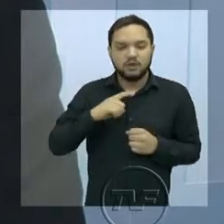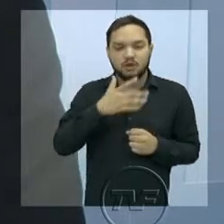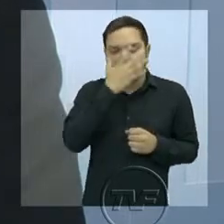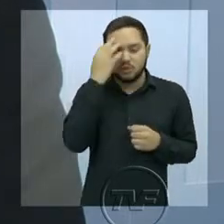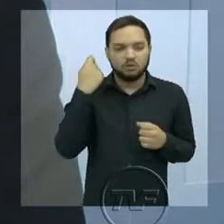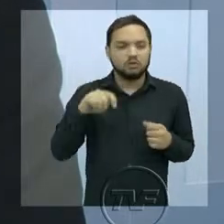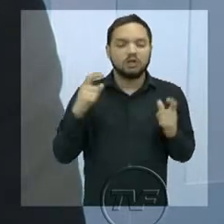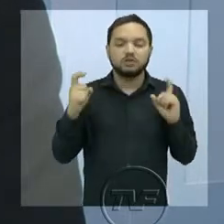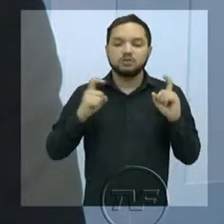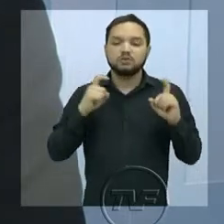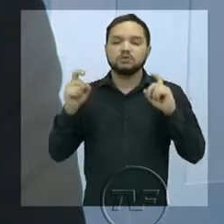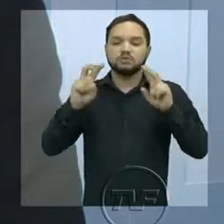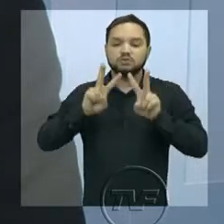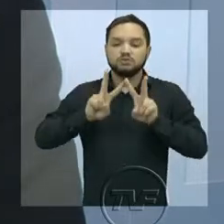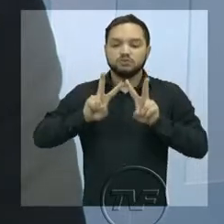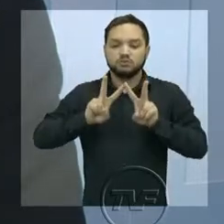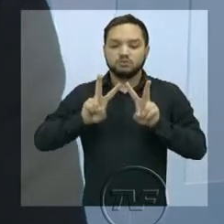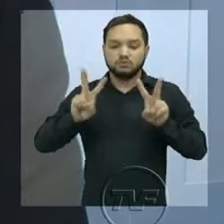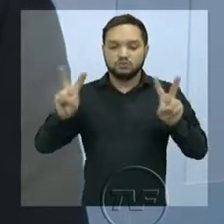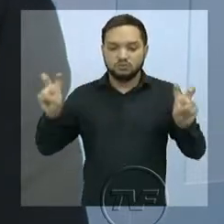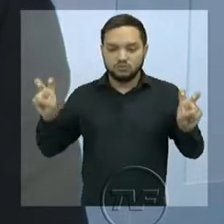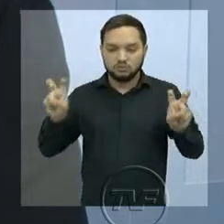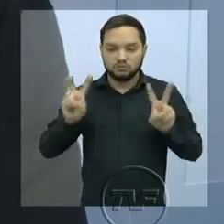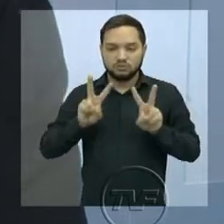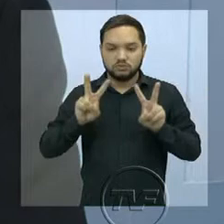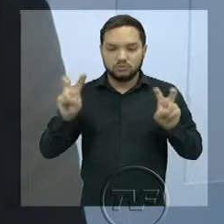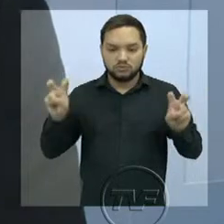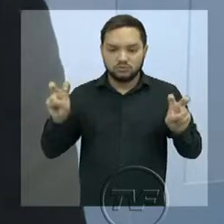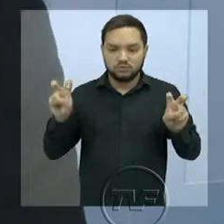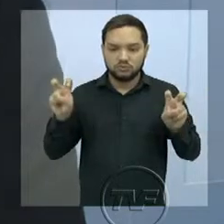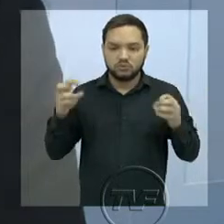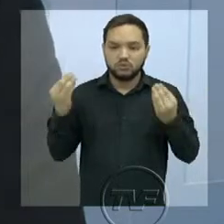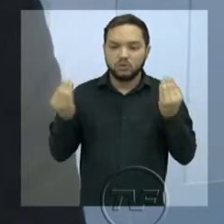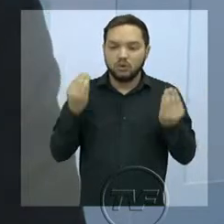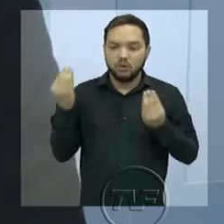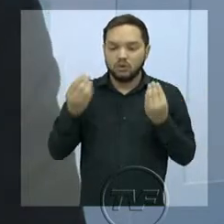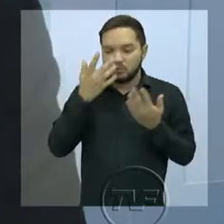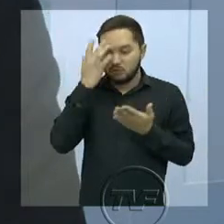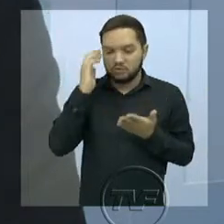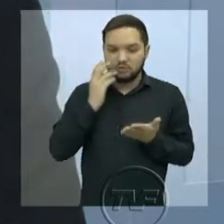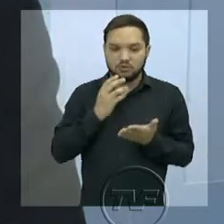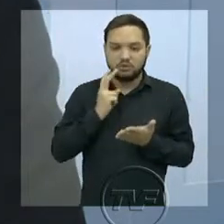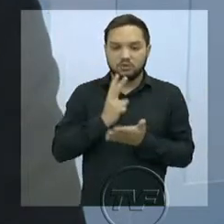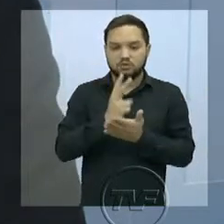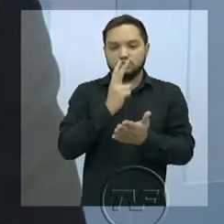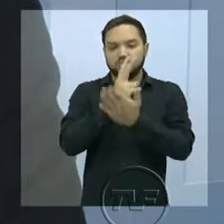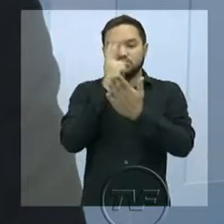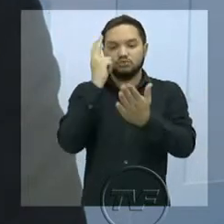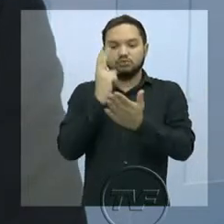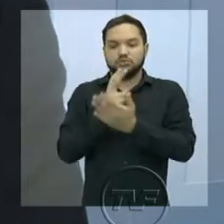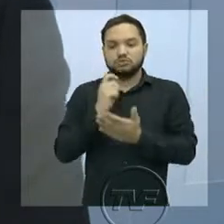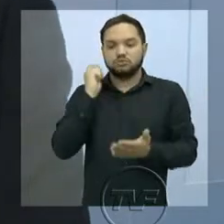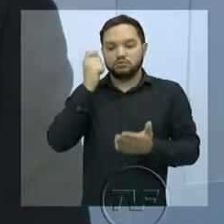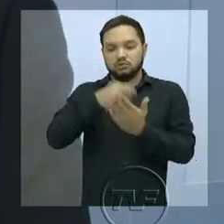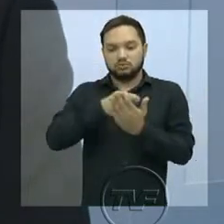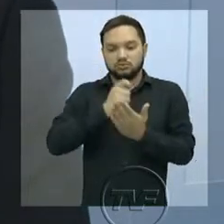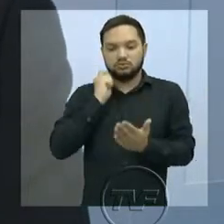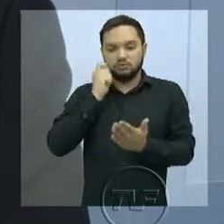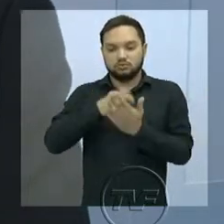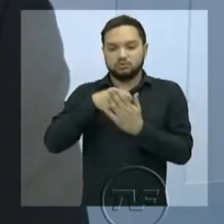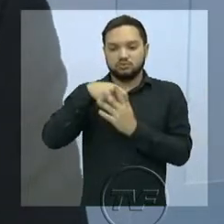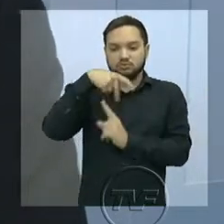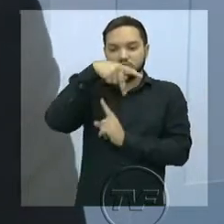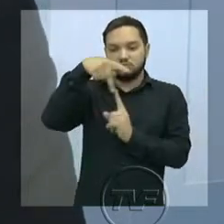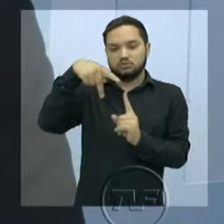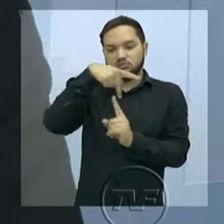discutindo é como as pessoas vão continuar contribuindo na Previdência para que elas, no